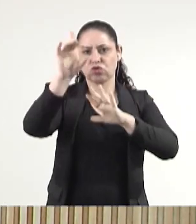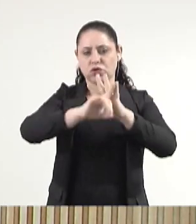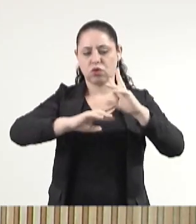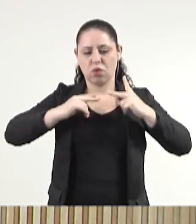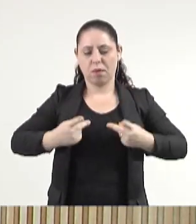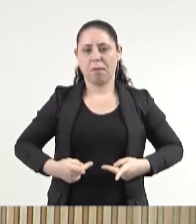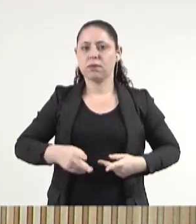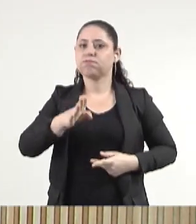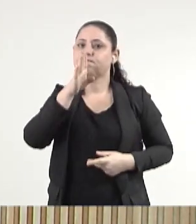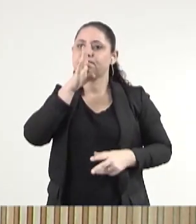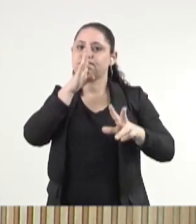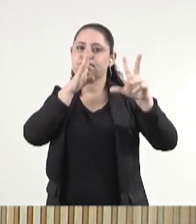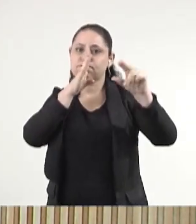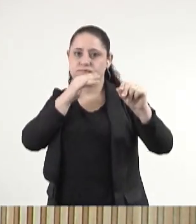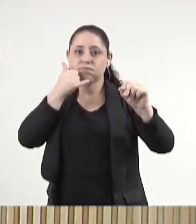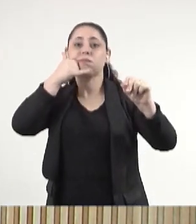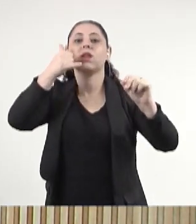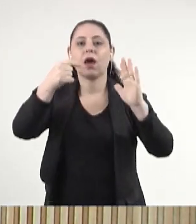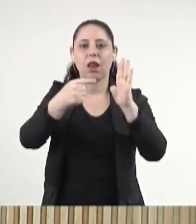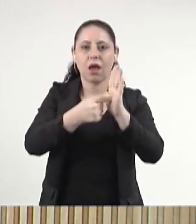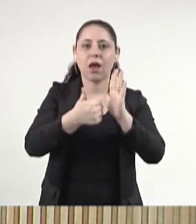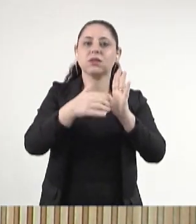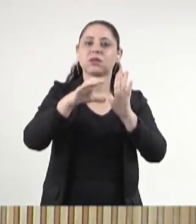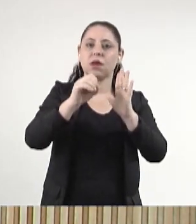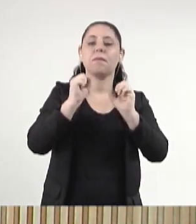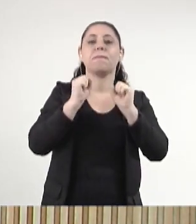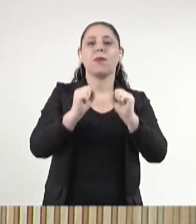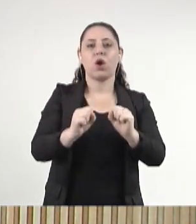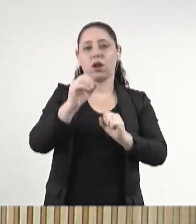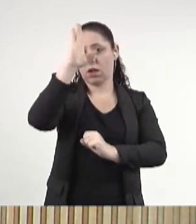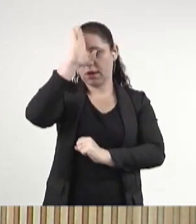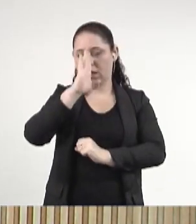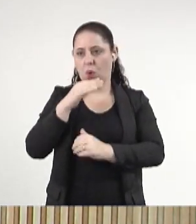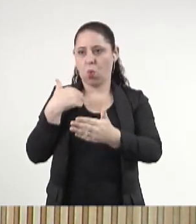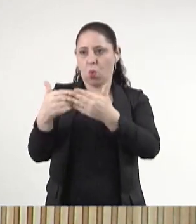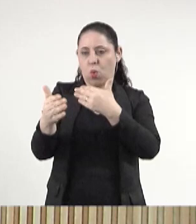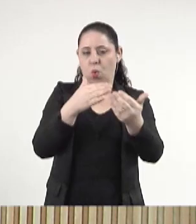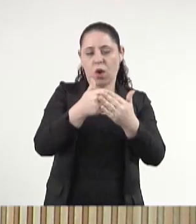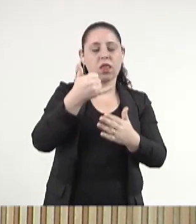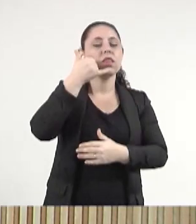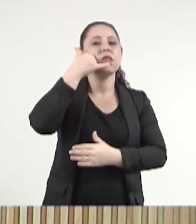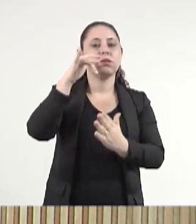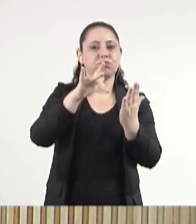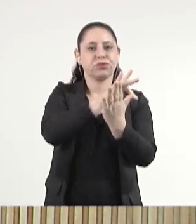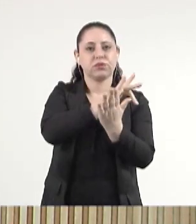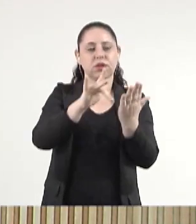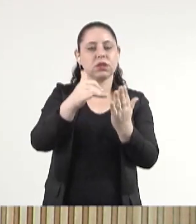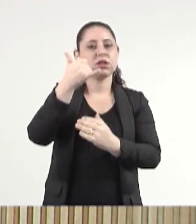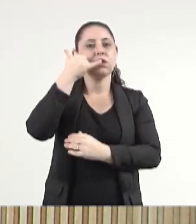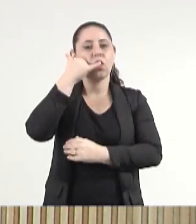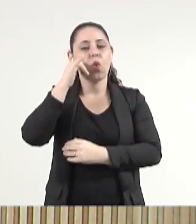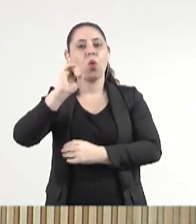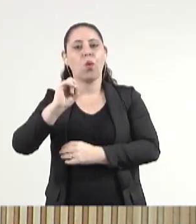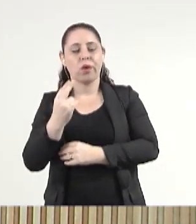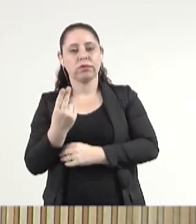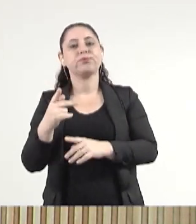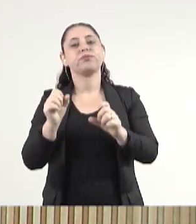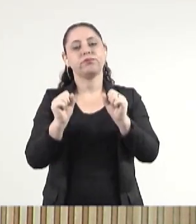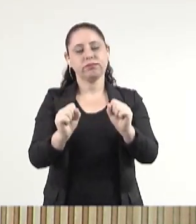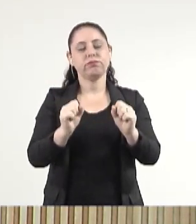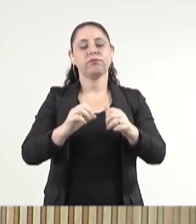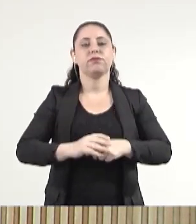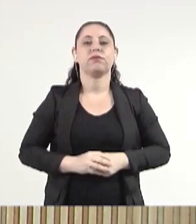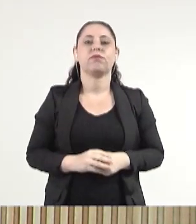cale, Disque 100. Uma ligação gratuita que também pode ser feita por qualquer dispositivo, qualquer celular ou